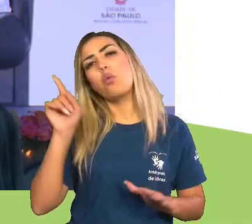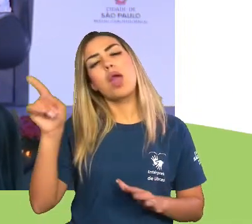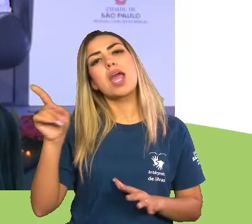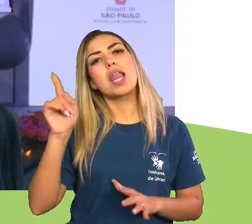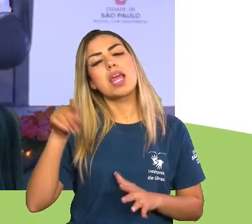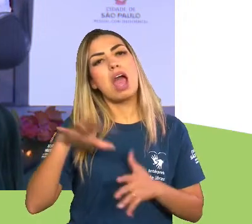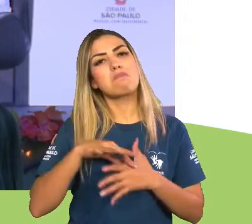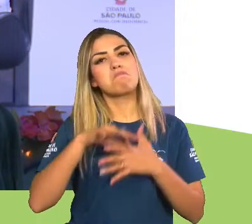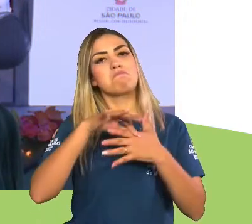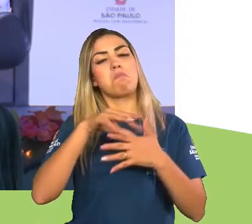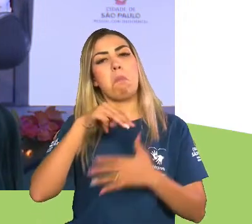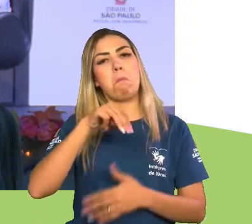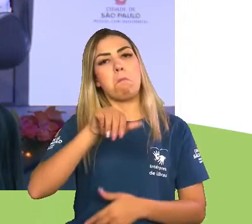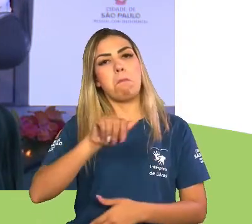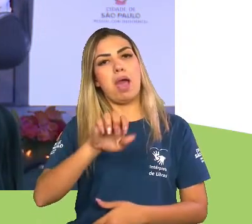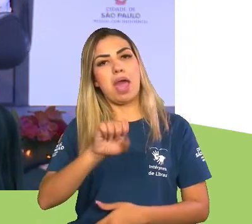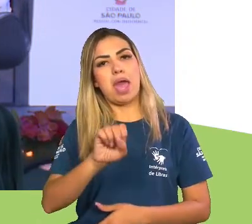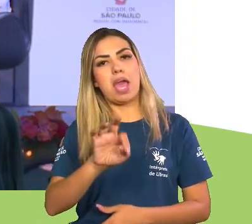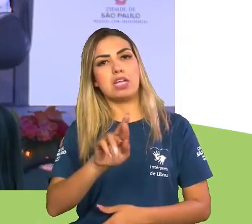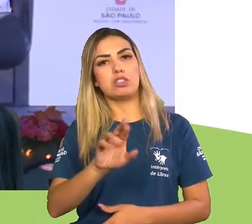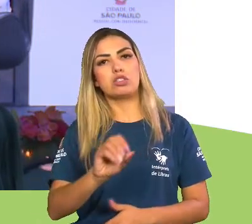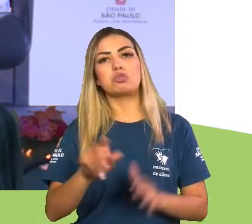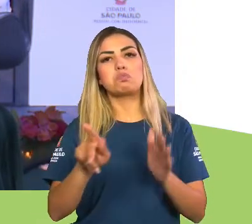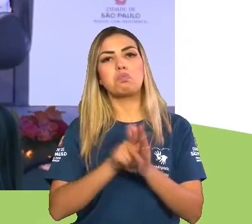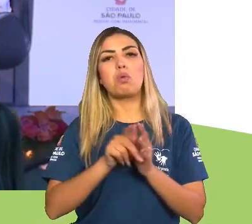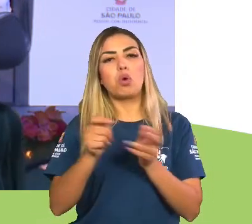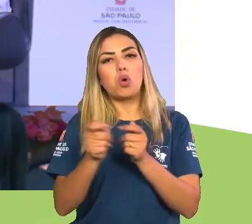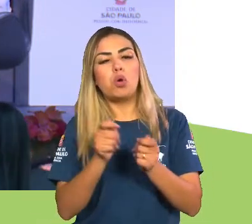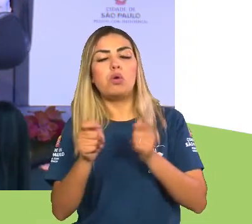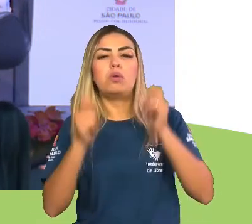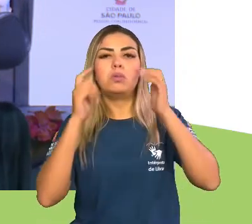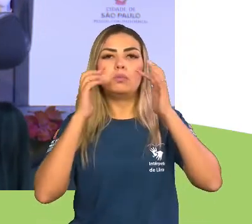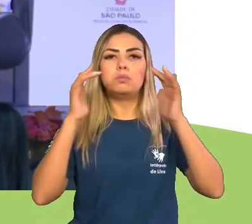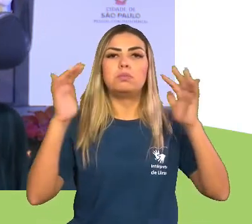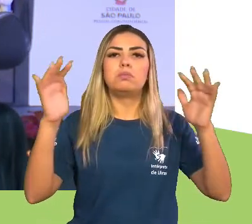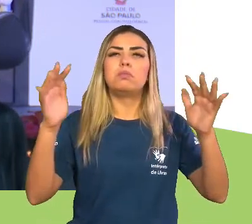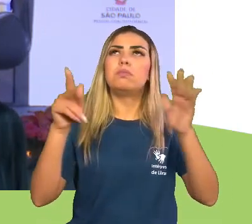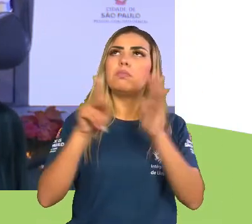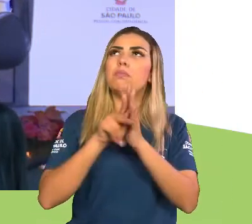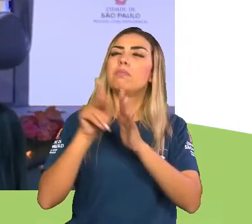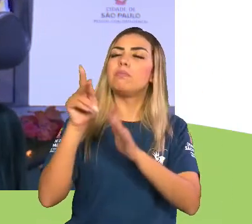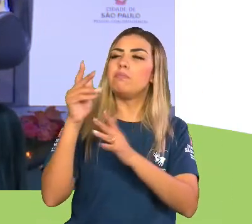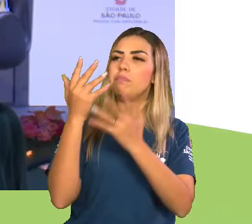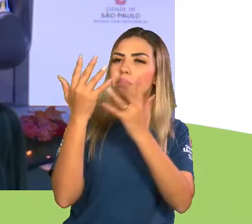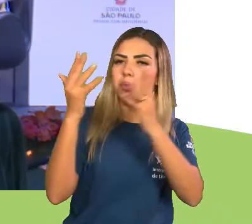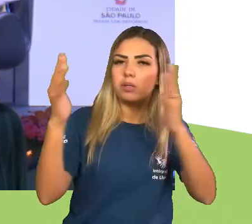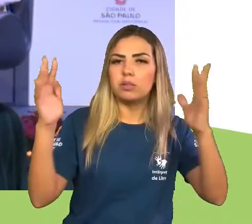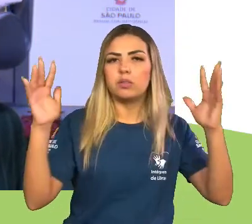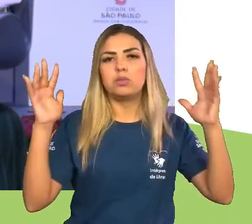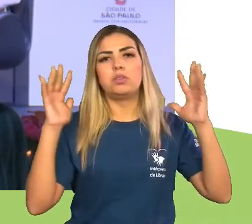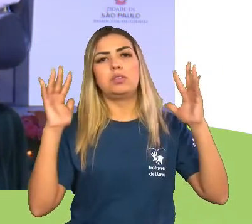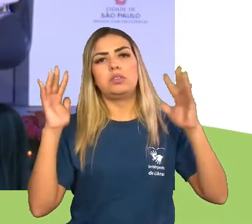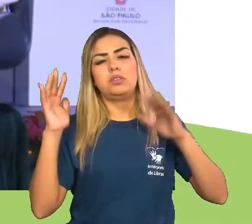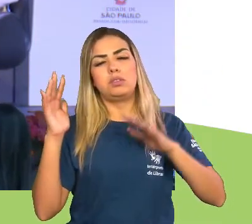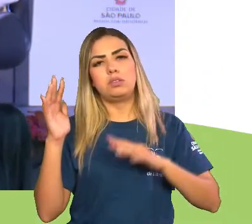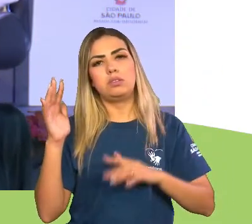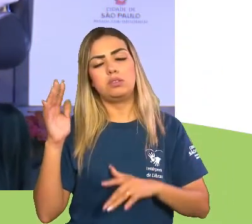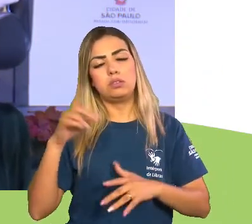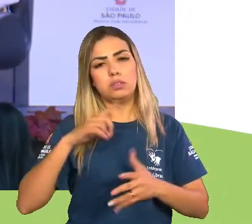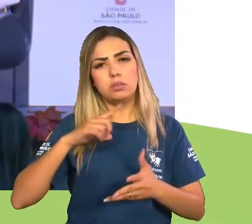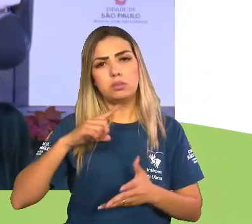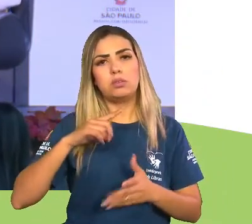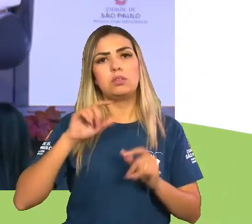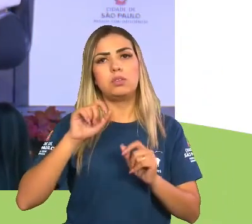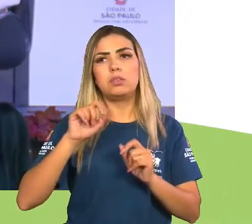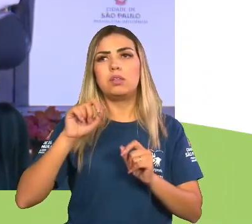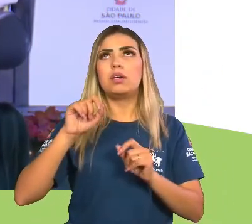maestro dos sons. Dos sons da natureza, dos sons que evocam a conexão